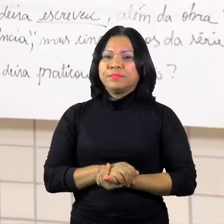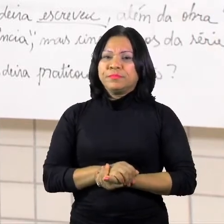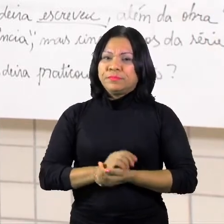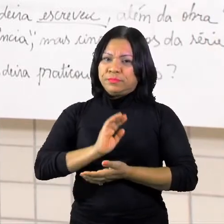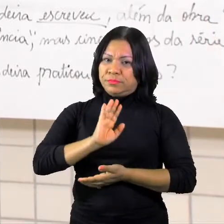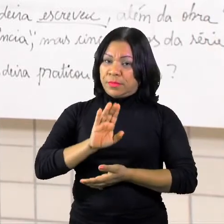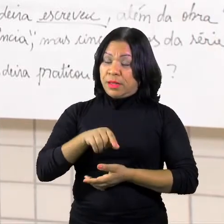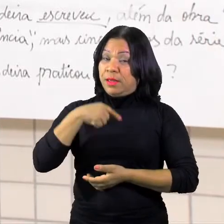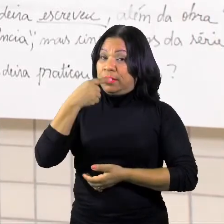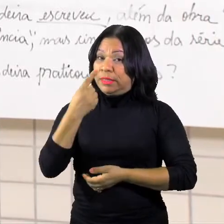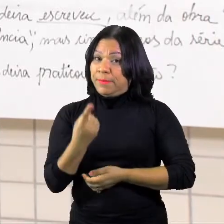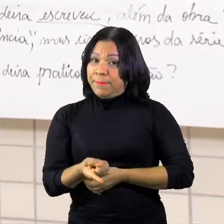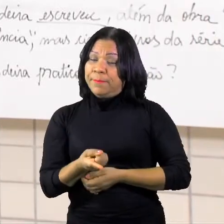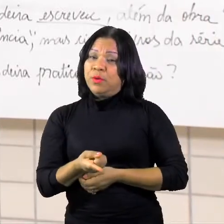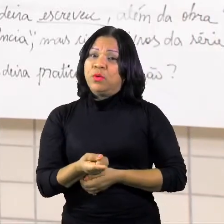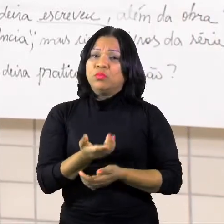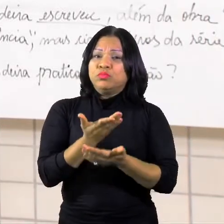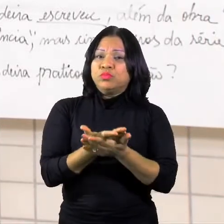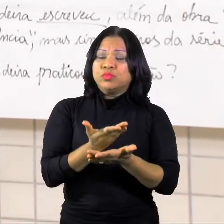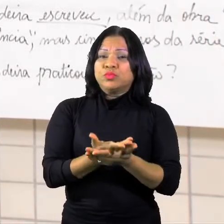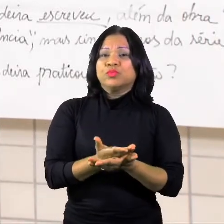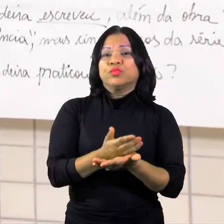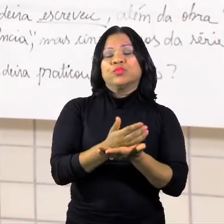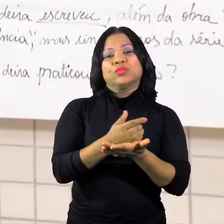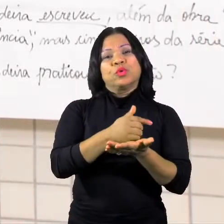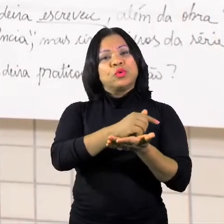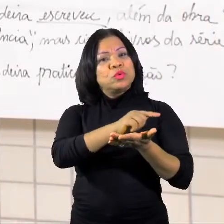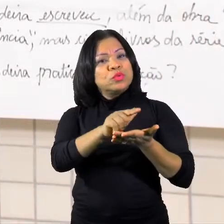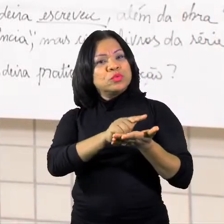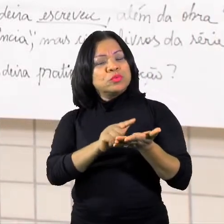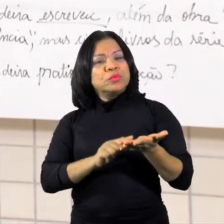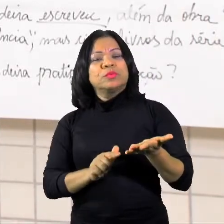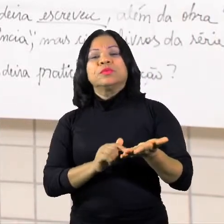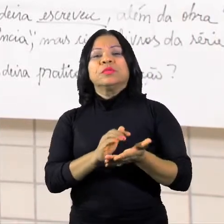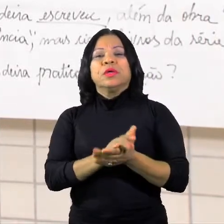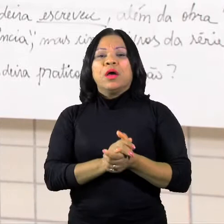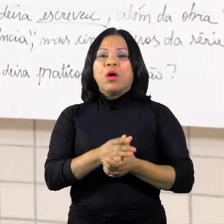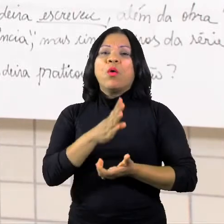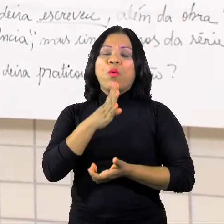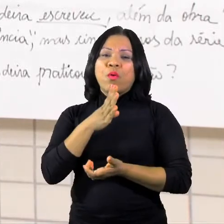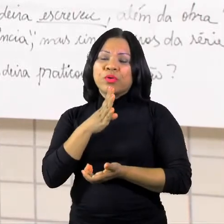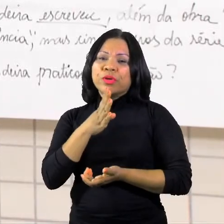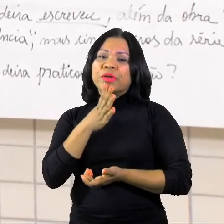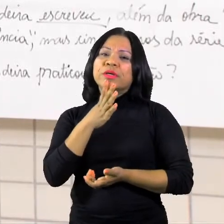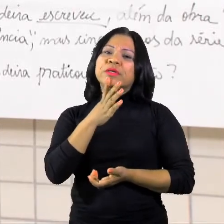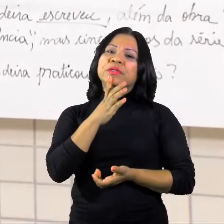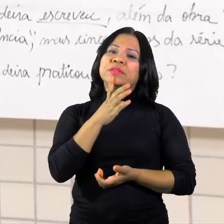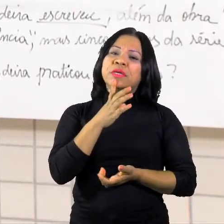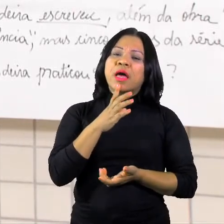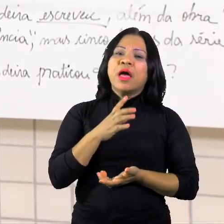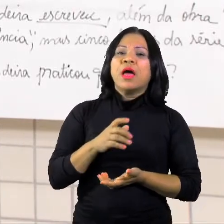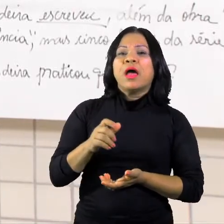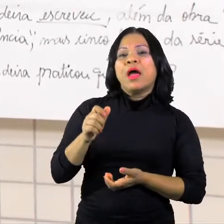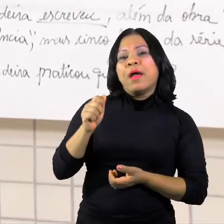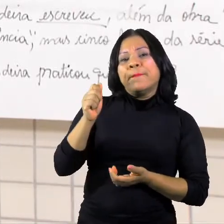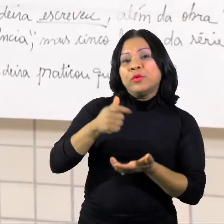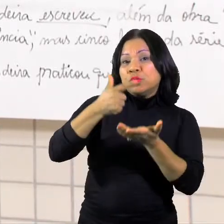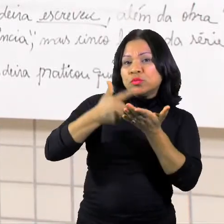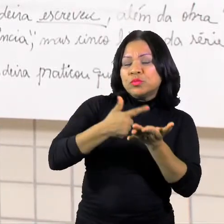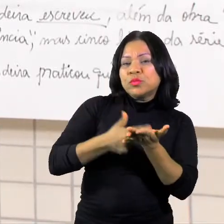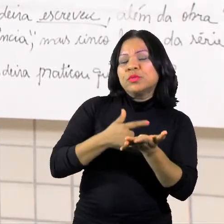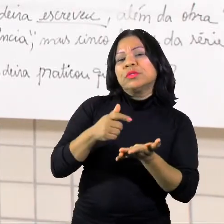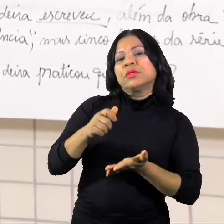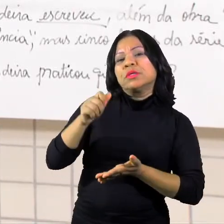depois desse estudo sobre resenha crítica, respondemos algumas questões, conhecemos mais sobre a obra de Pedro Bandeira, A Droga da